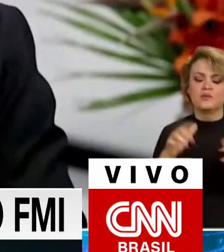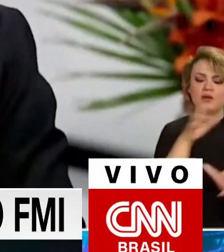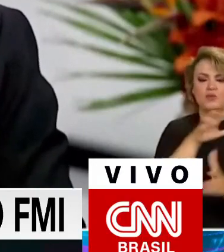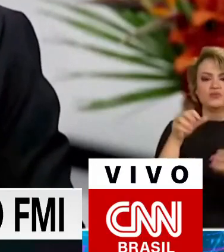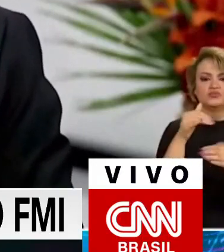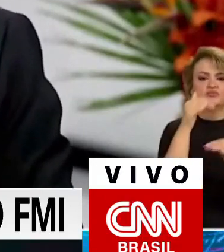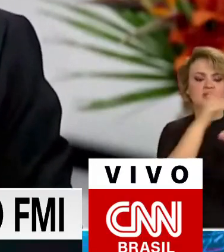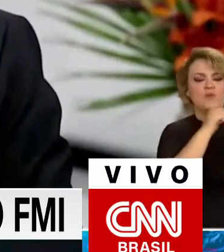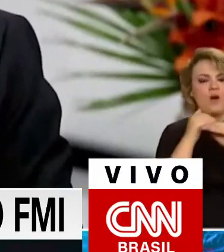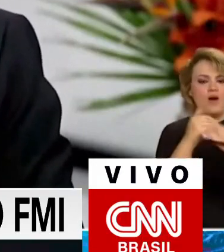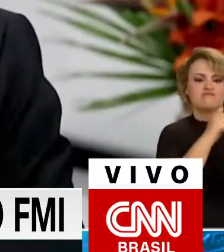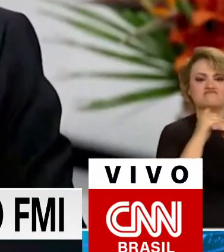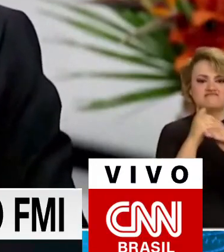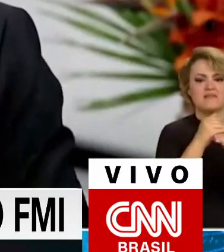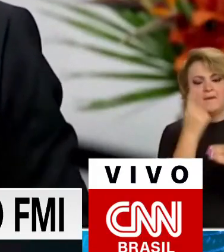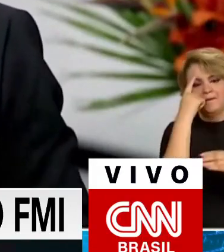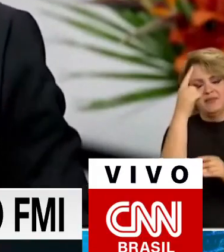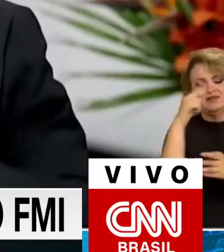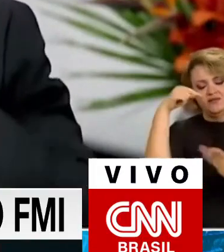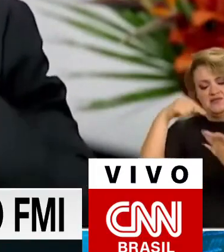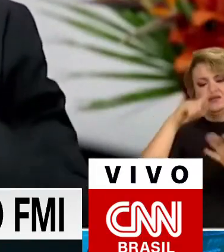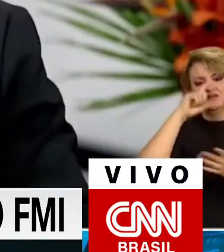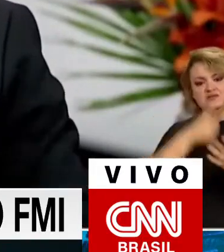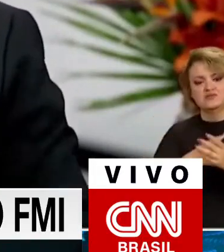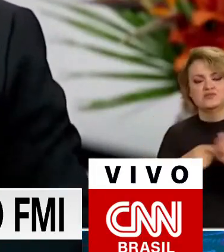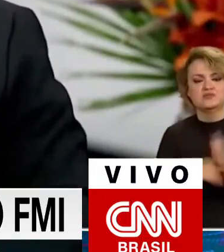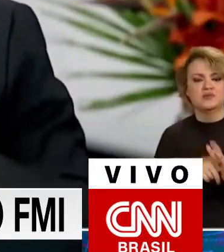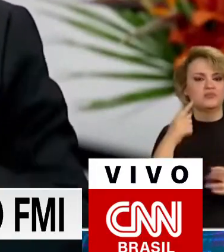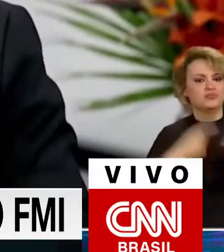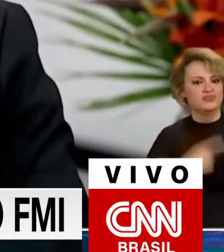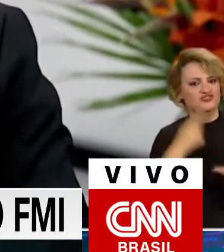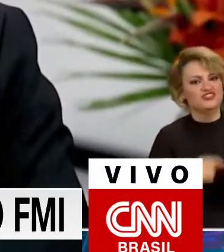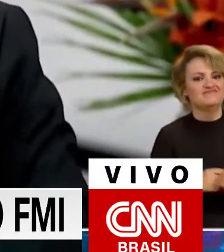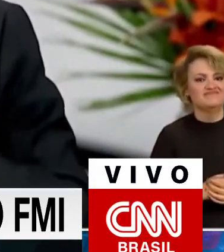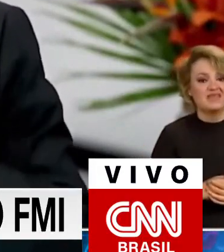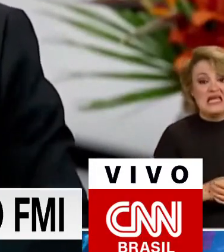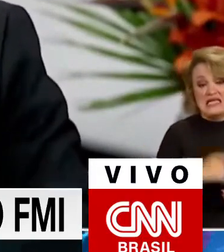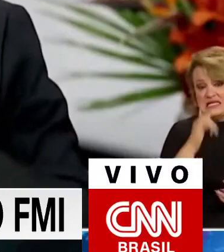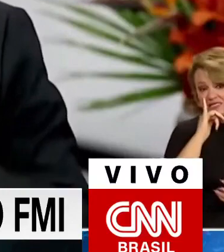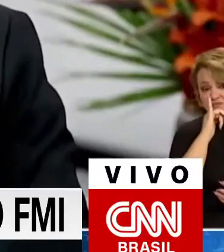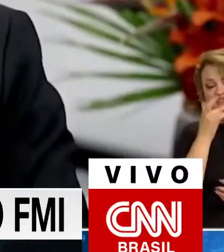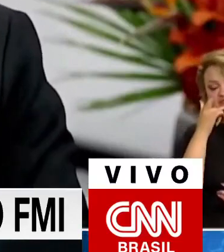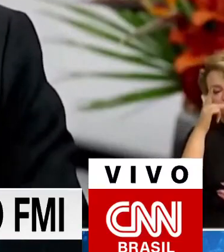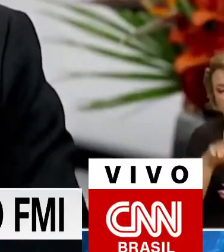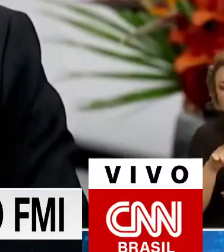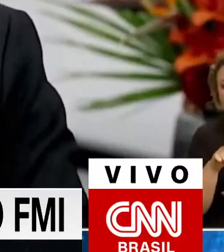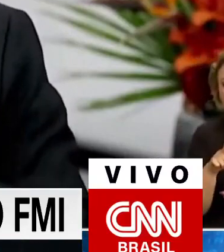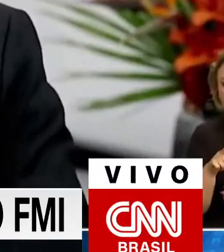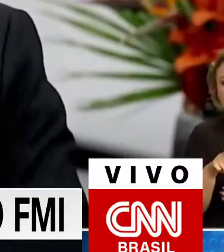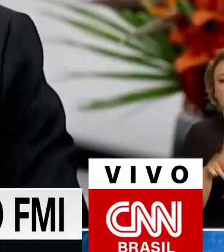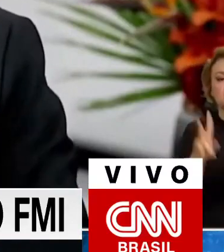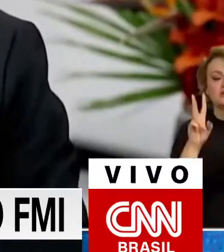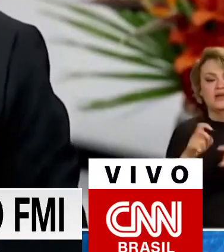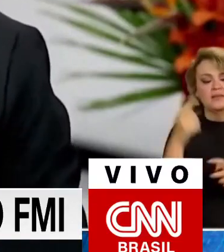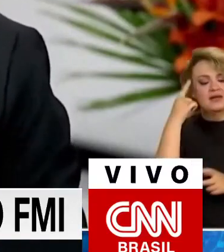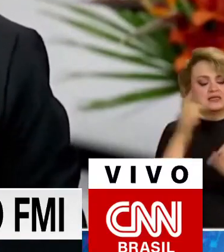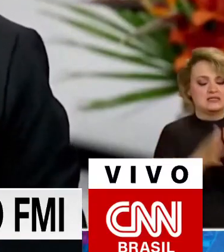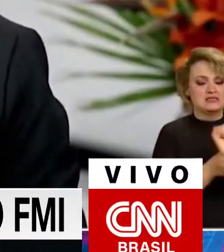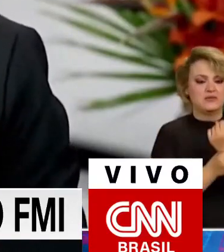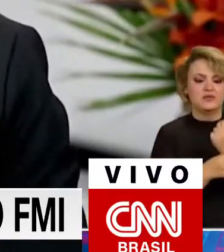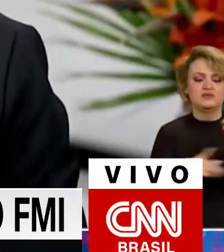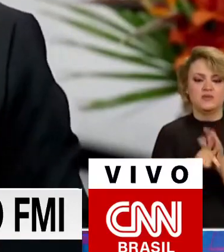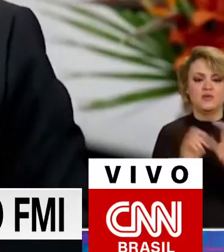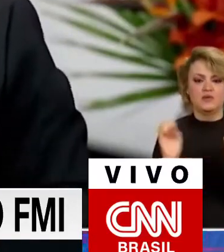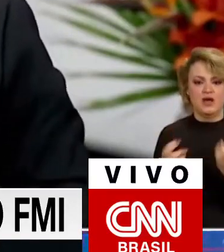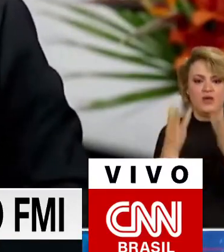outro lado, não é verdade que o FMI tenha sido truculento com a Argentina, não. A Argentina recorreu porque